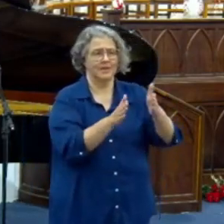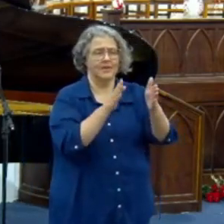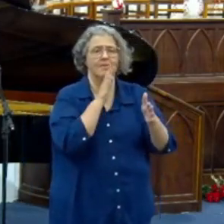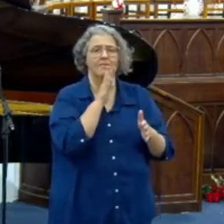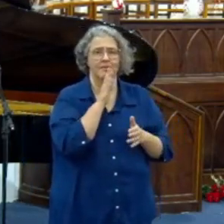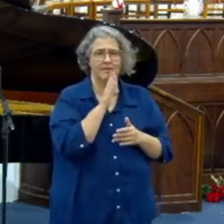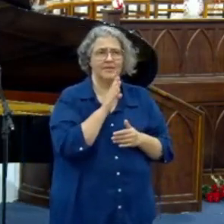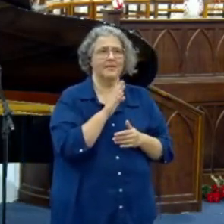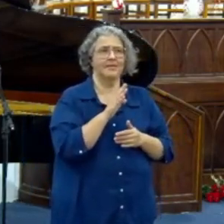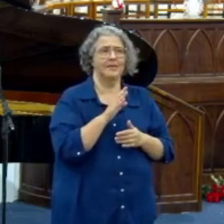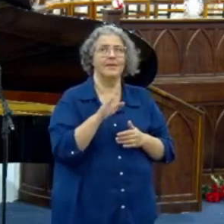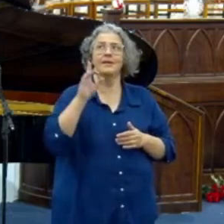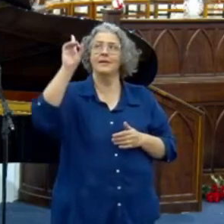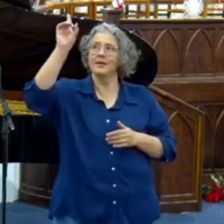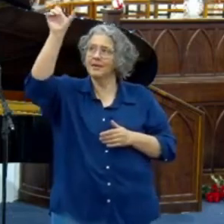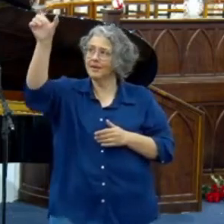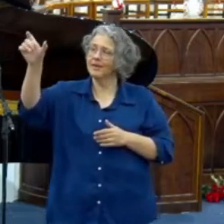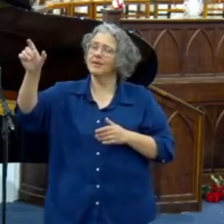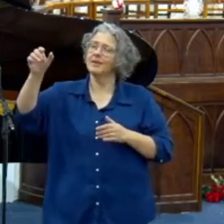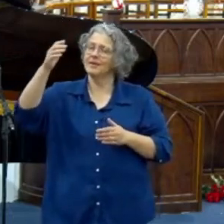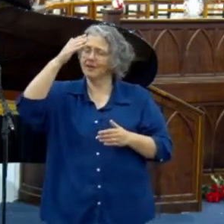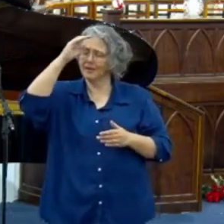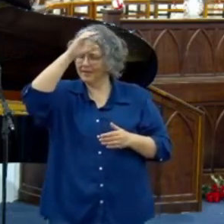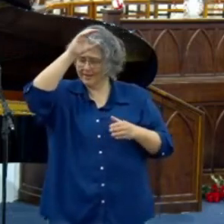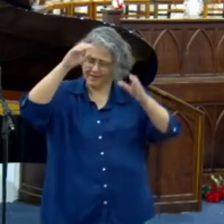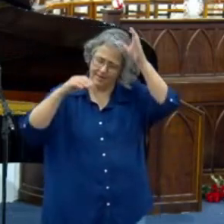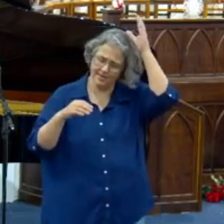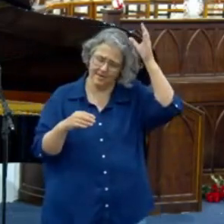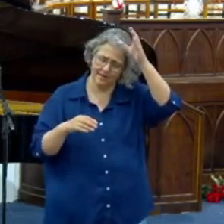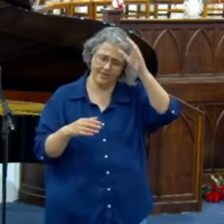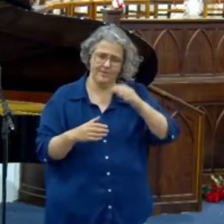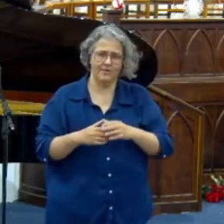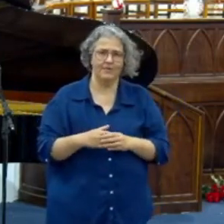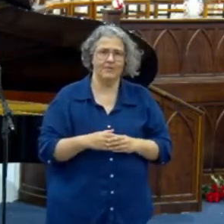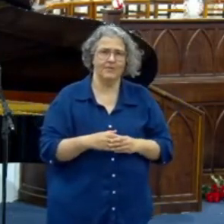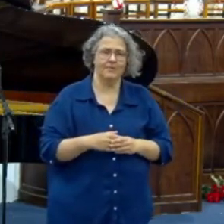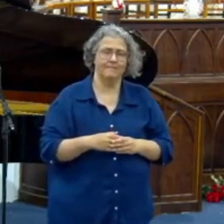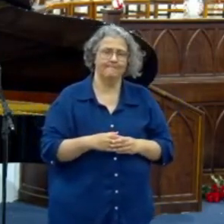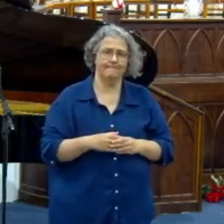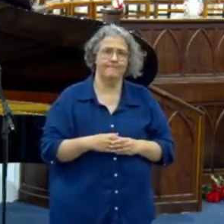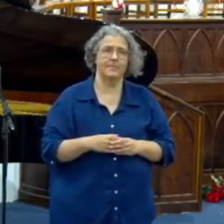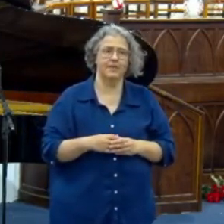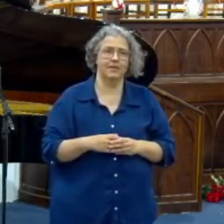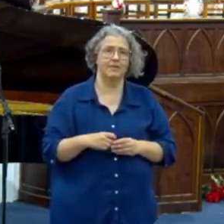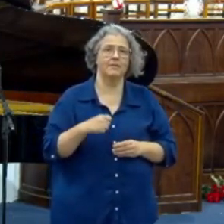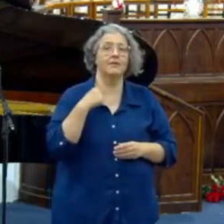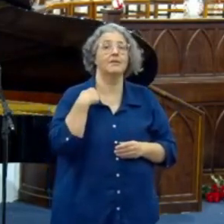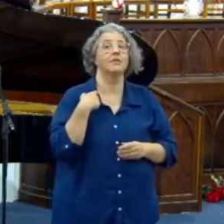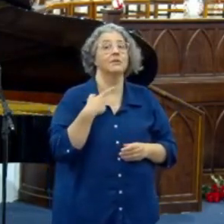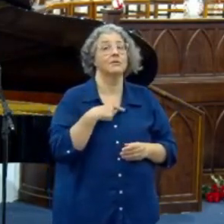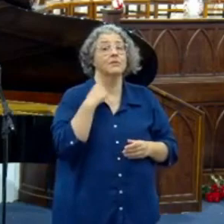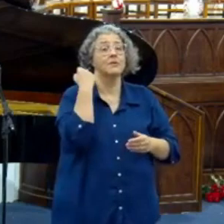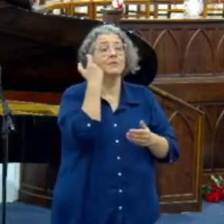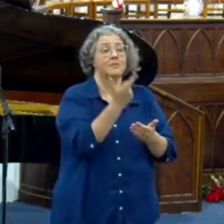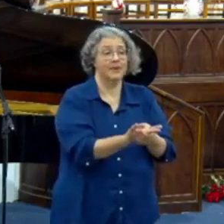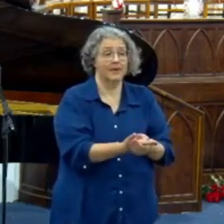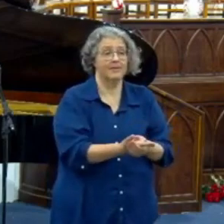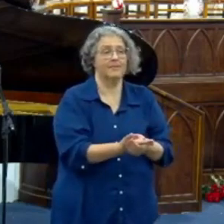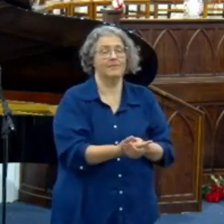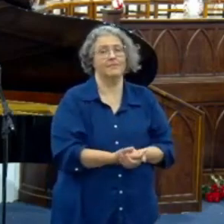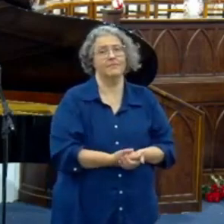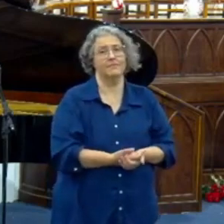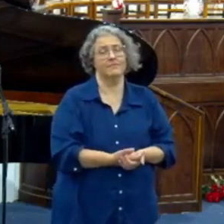para conhecer a suficiência de Cristo, passa pelo custo que queremos pagar para sermos